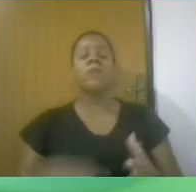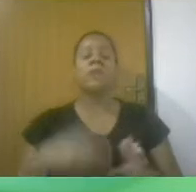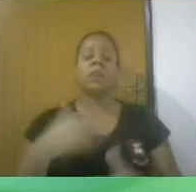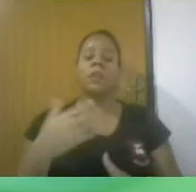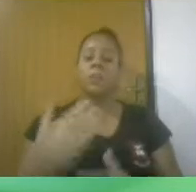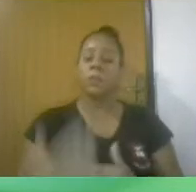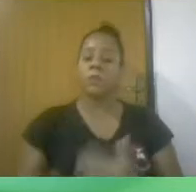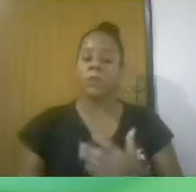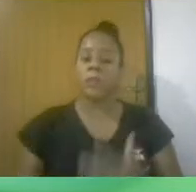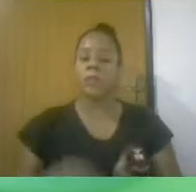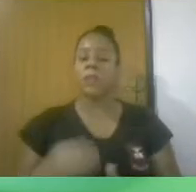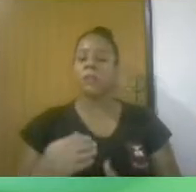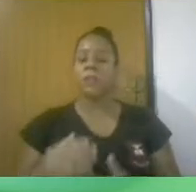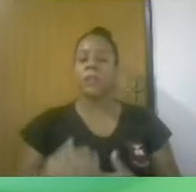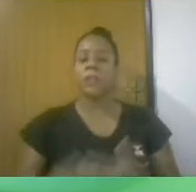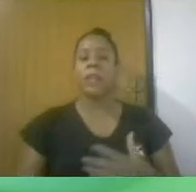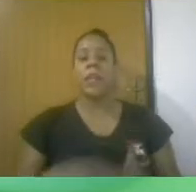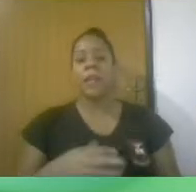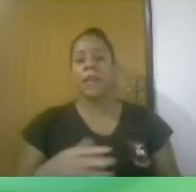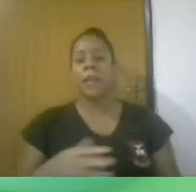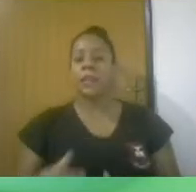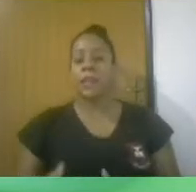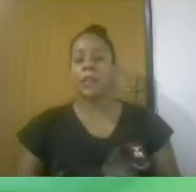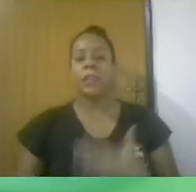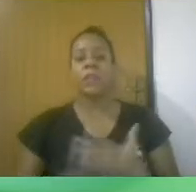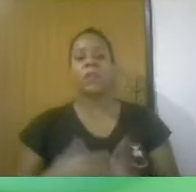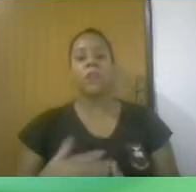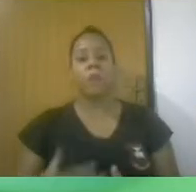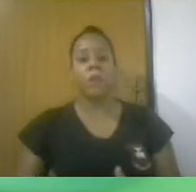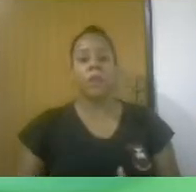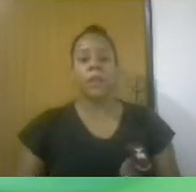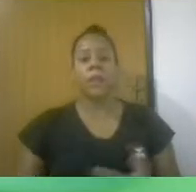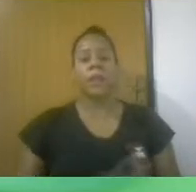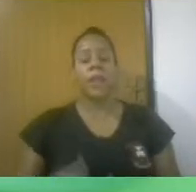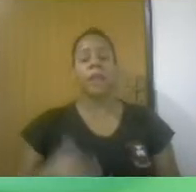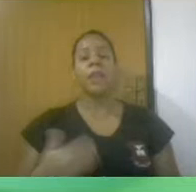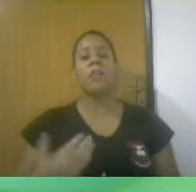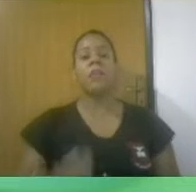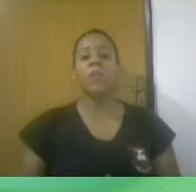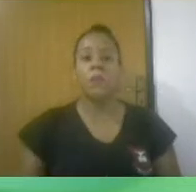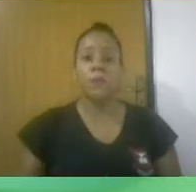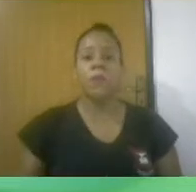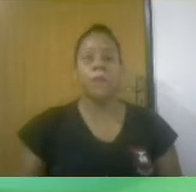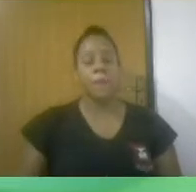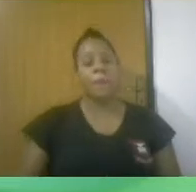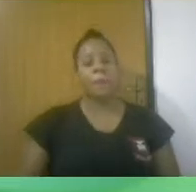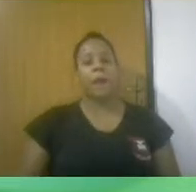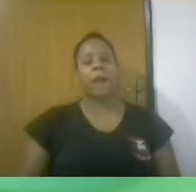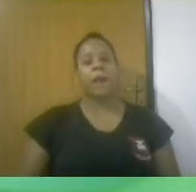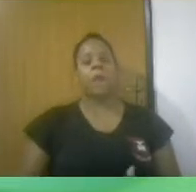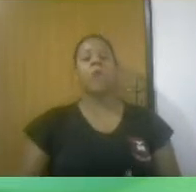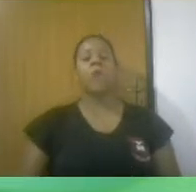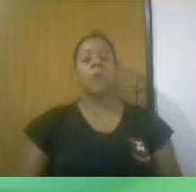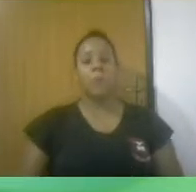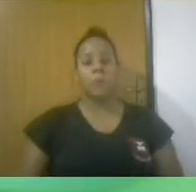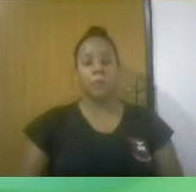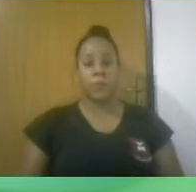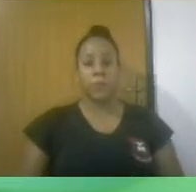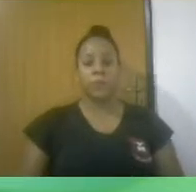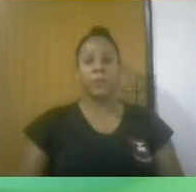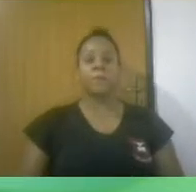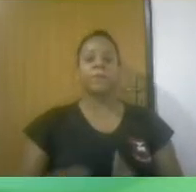né, e você tem que produzir, tem que fazer esse território aqui render lucro para a